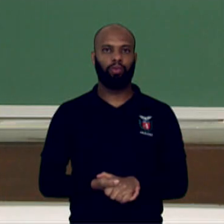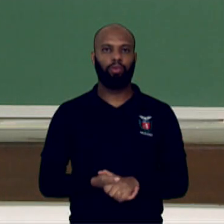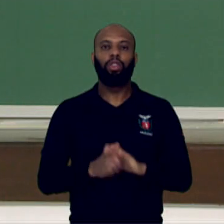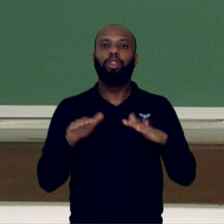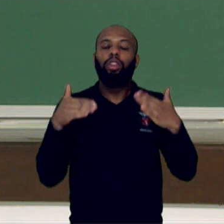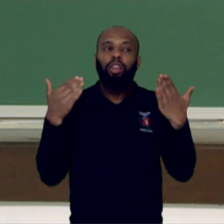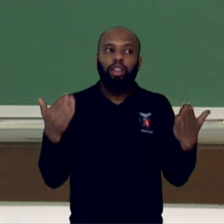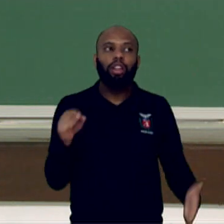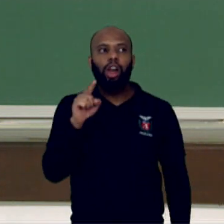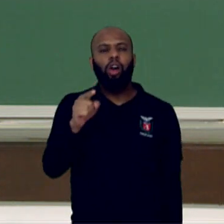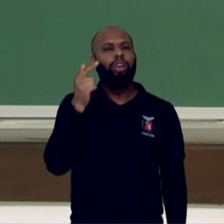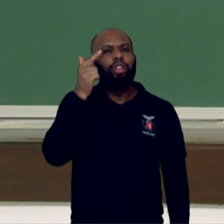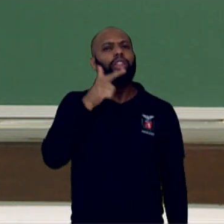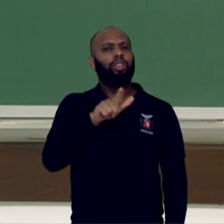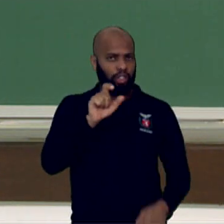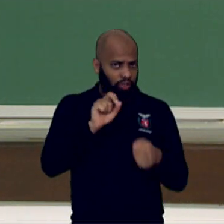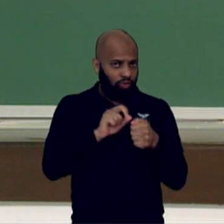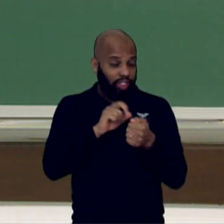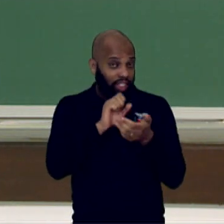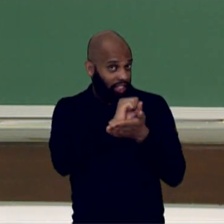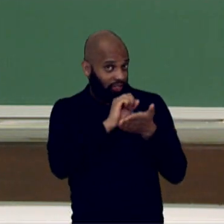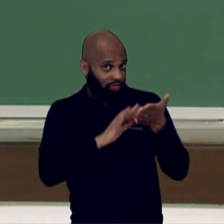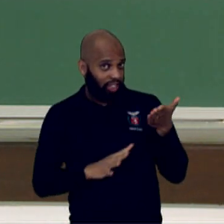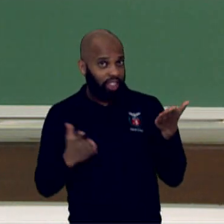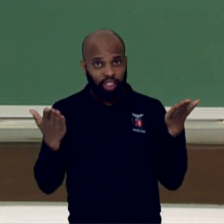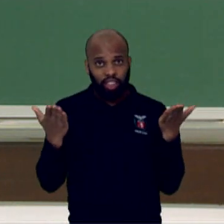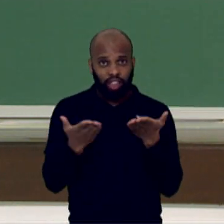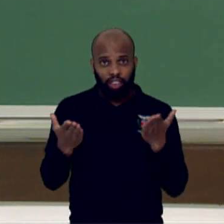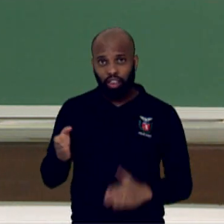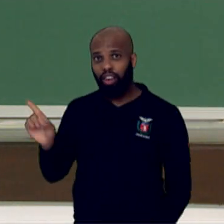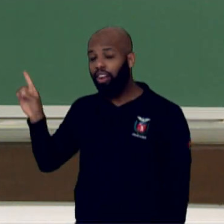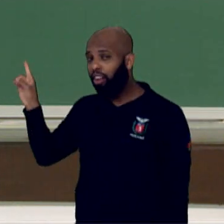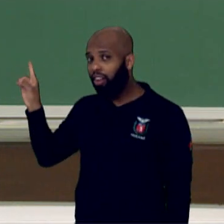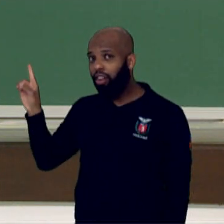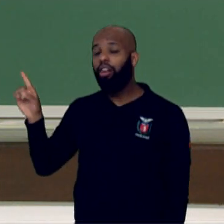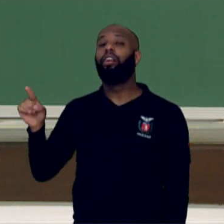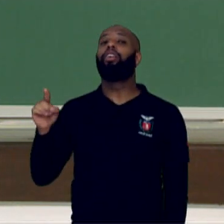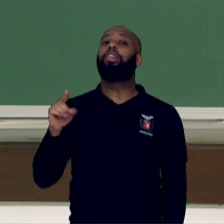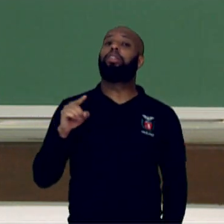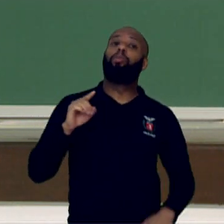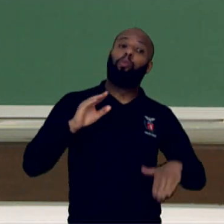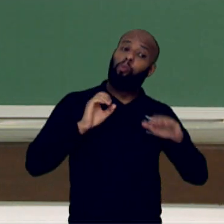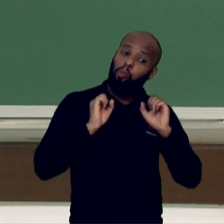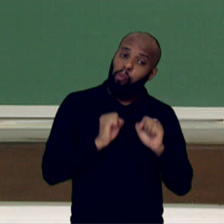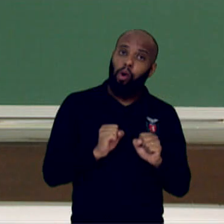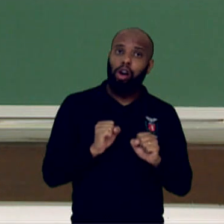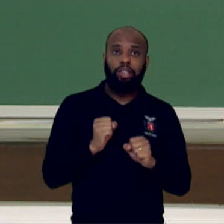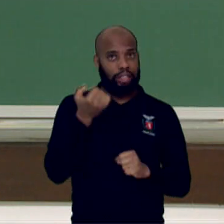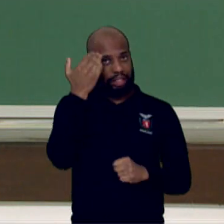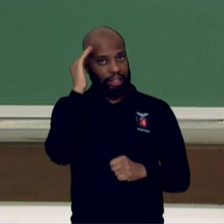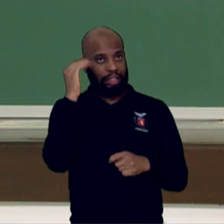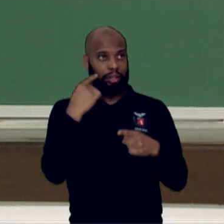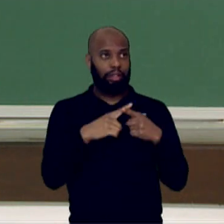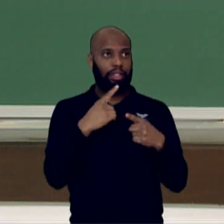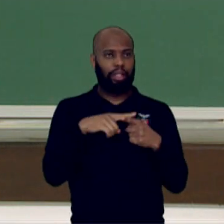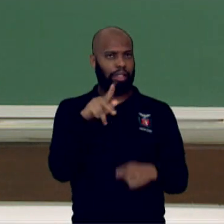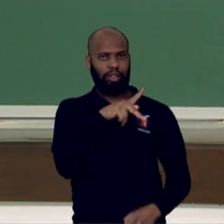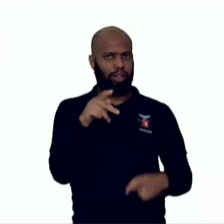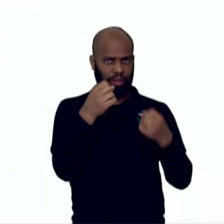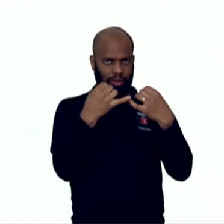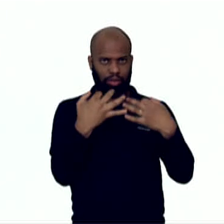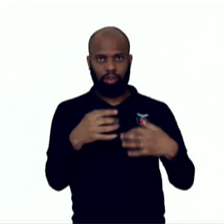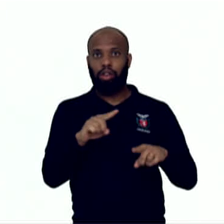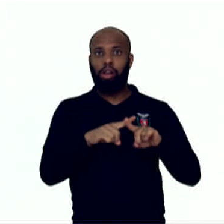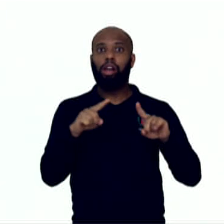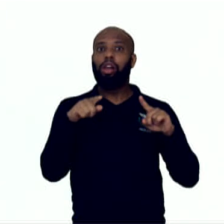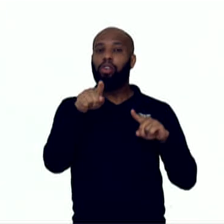E aí, pessoal, conseguiram fazer essa atividade aqui? Olha, talvez vocês não entenderam o que a professora não explicou, né? Mas vocês teriam